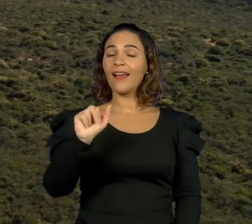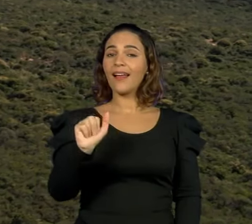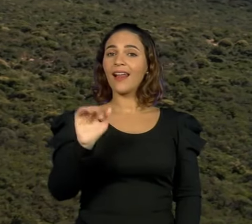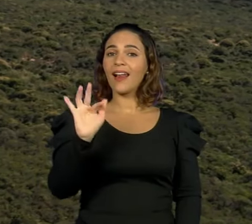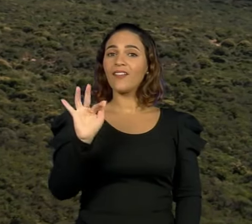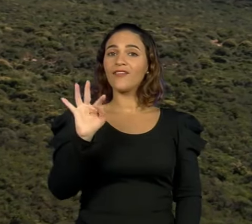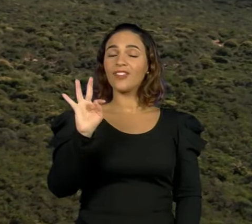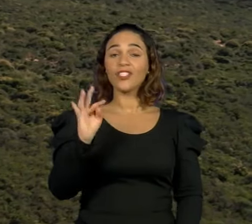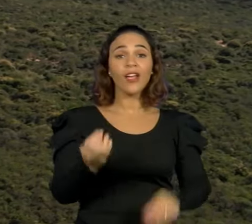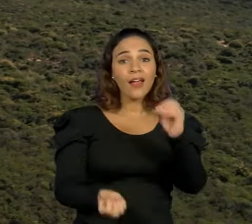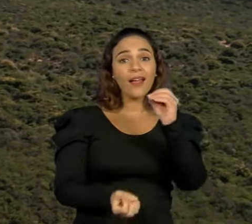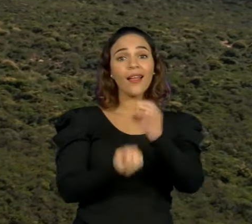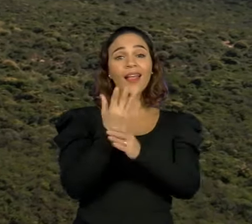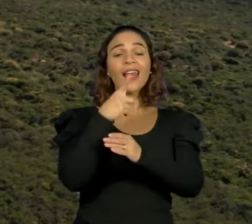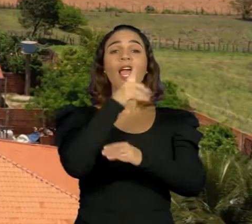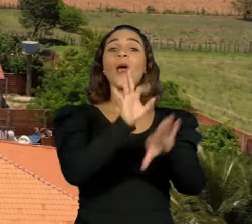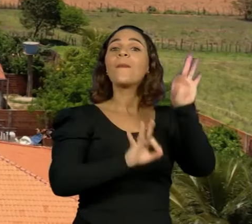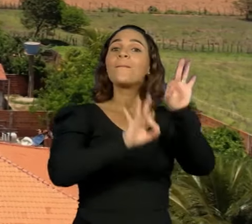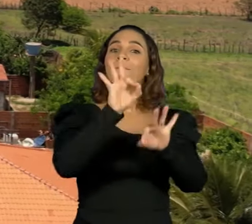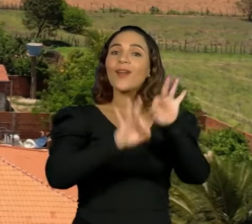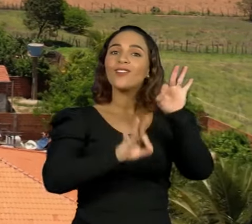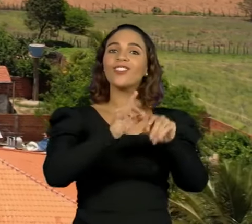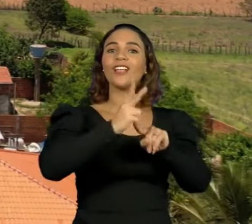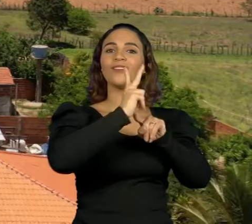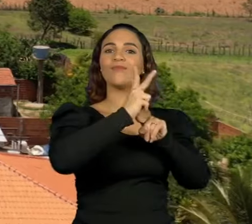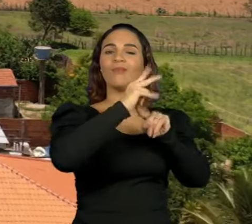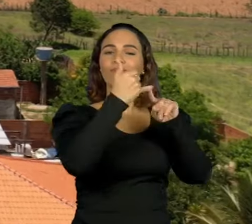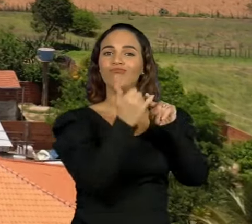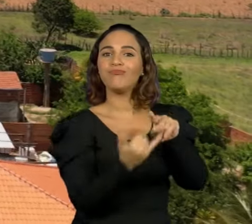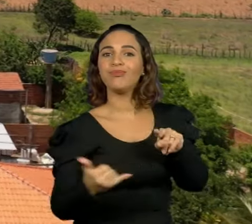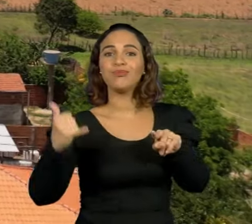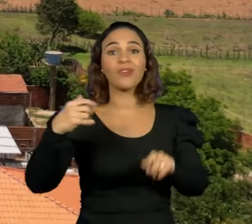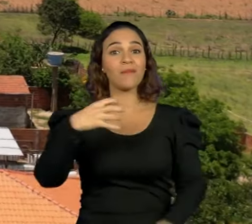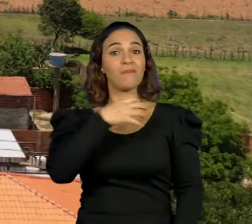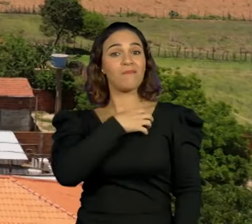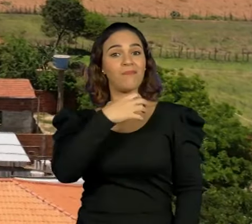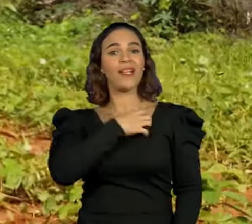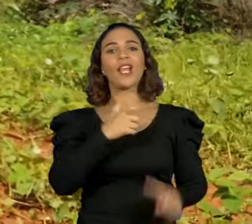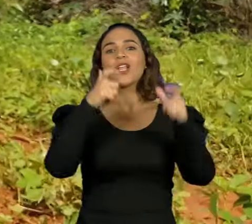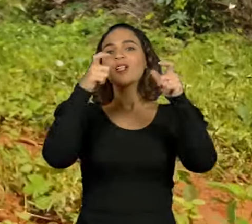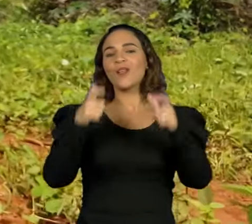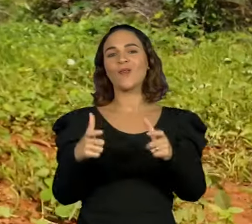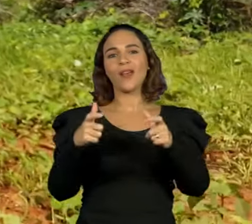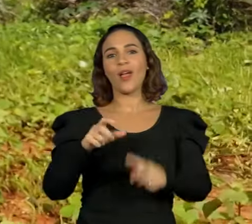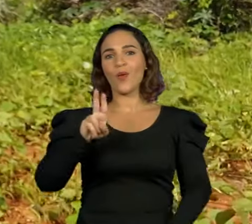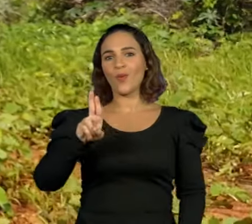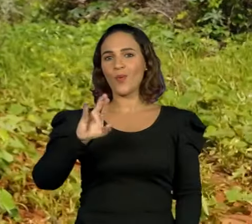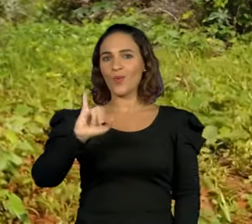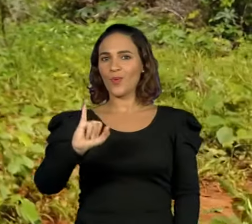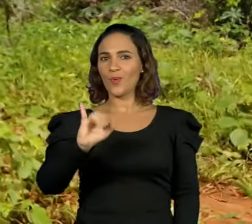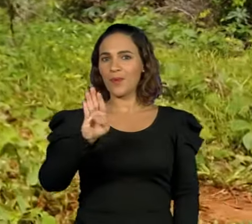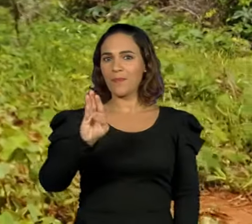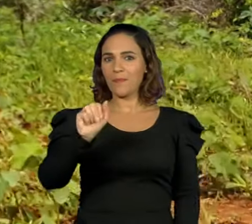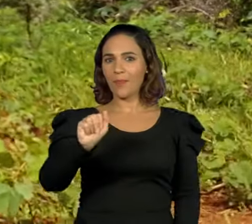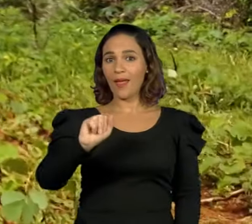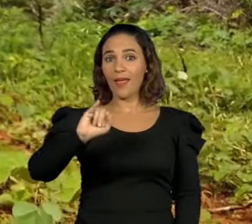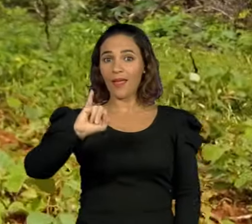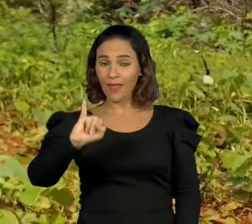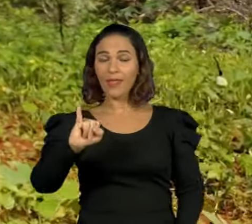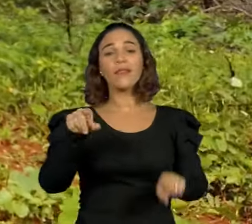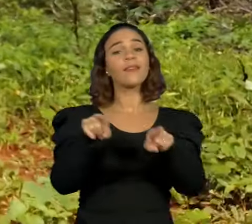de Uibaí e Ibipeba, onde vivem cerca de 32 mil pessoas. 26 produtores locais